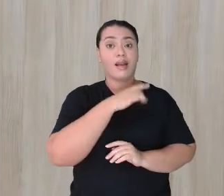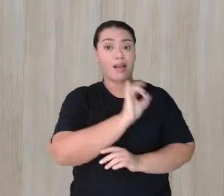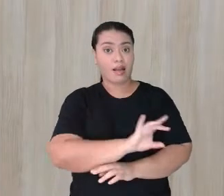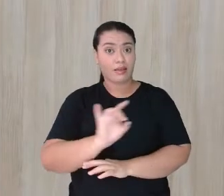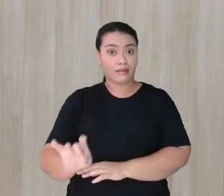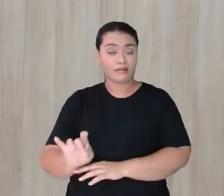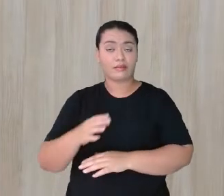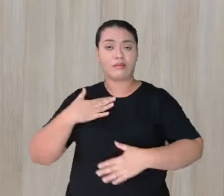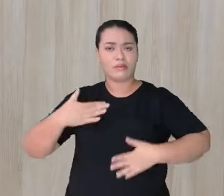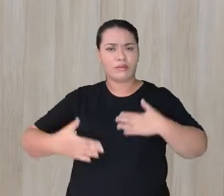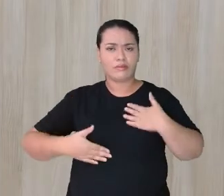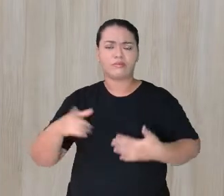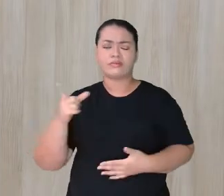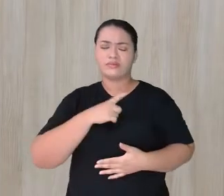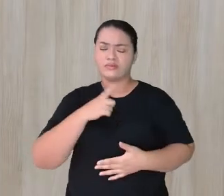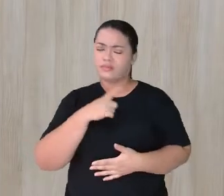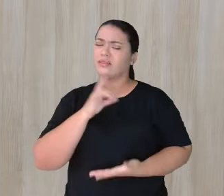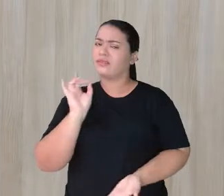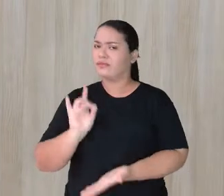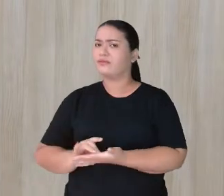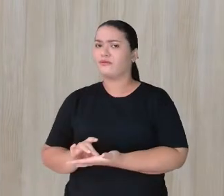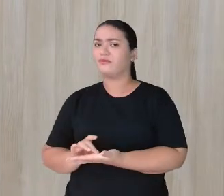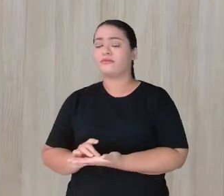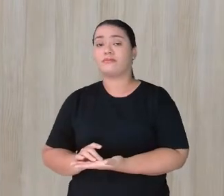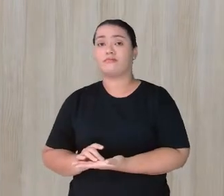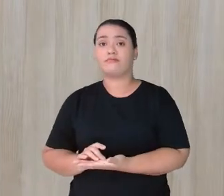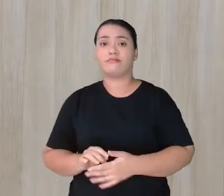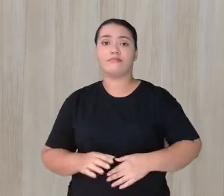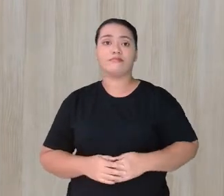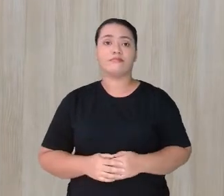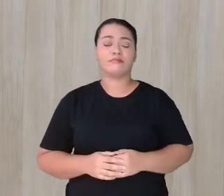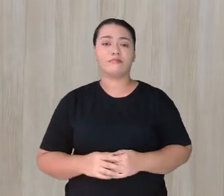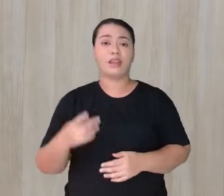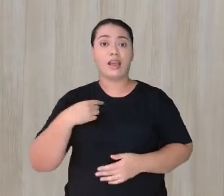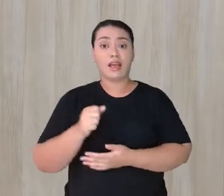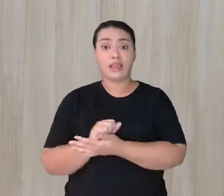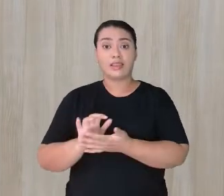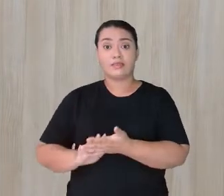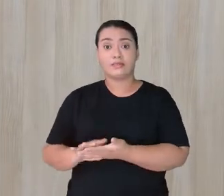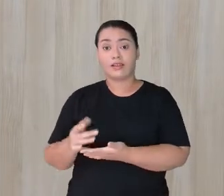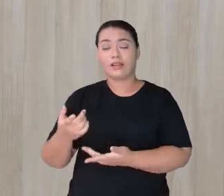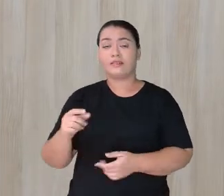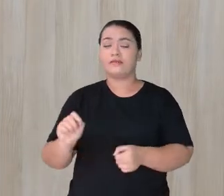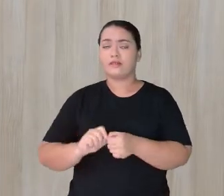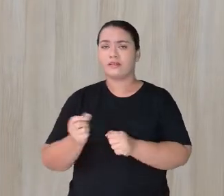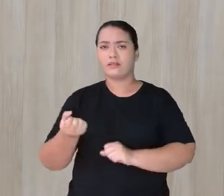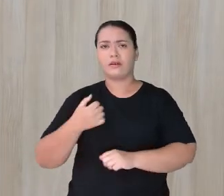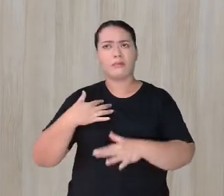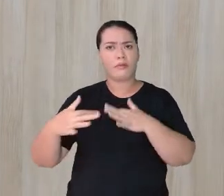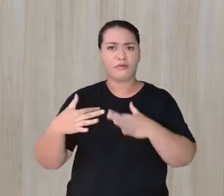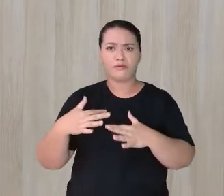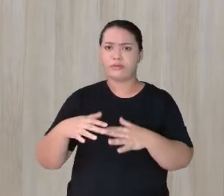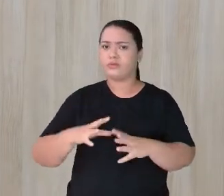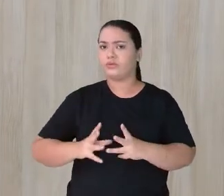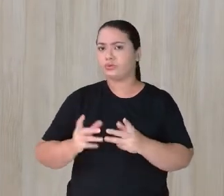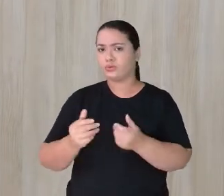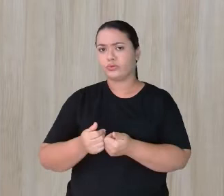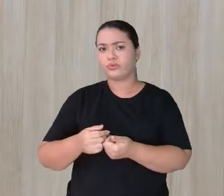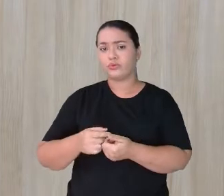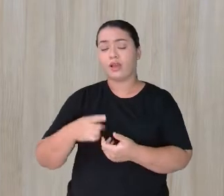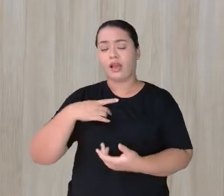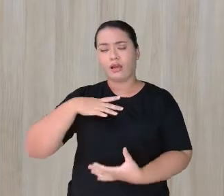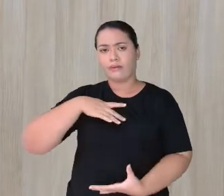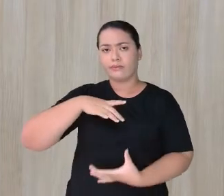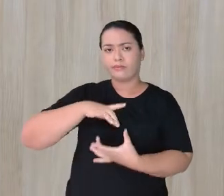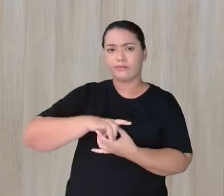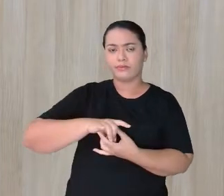que o nosso corpo ele realmente realize as suas atividades, né? Que eles possam estar interligados, se